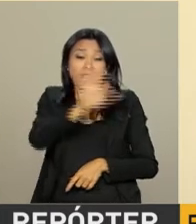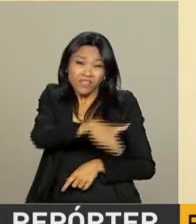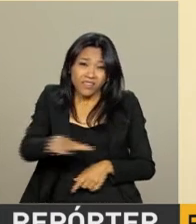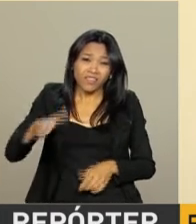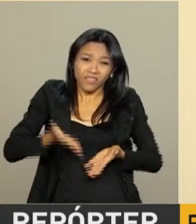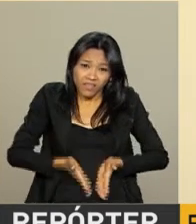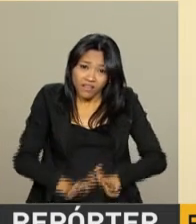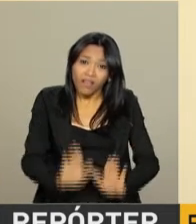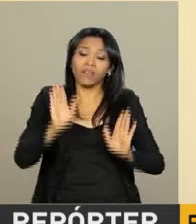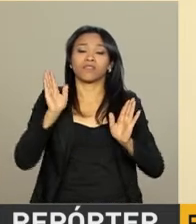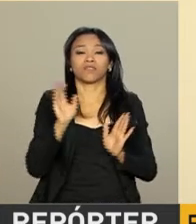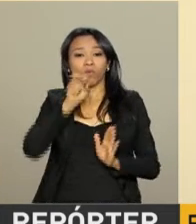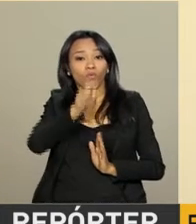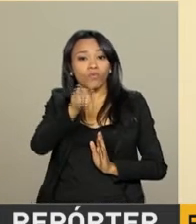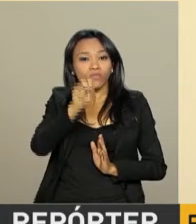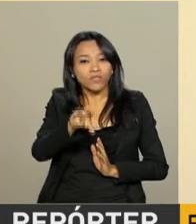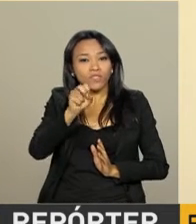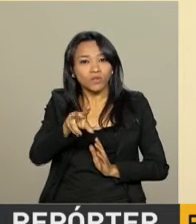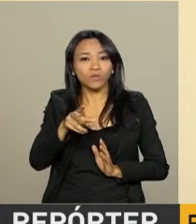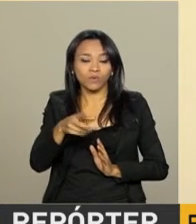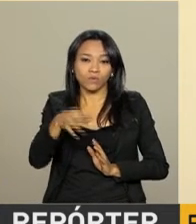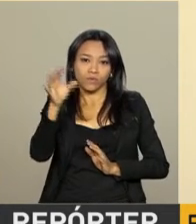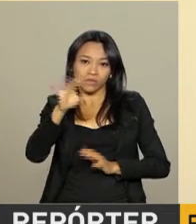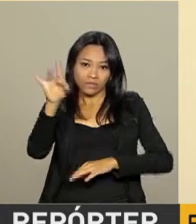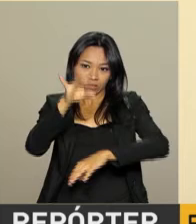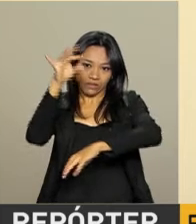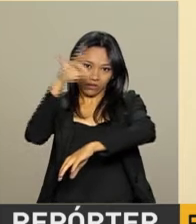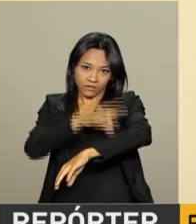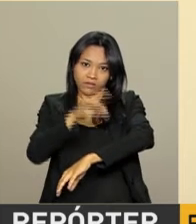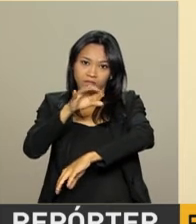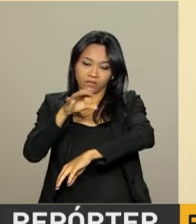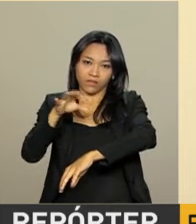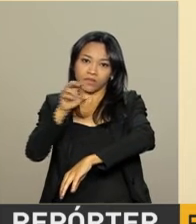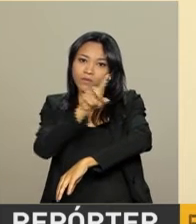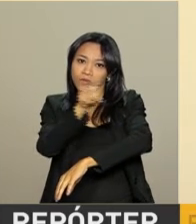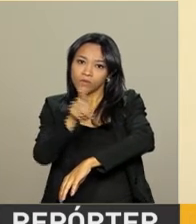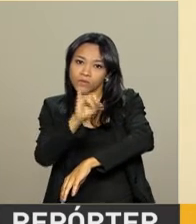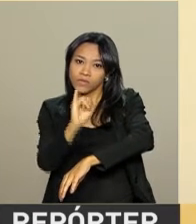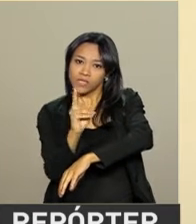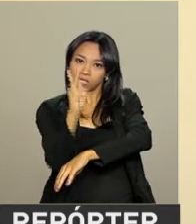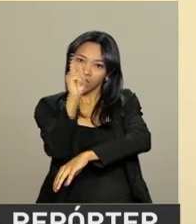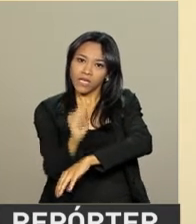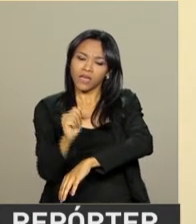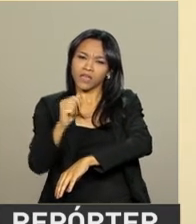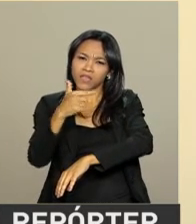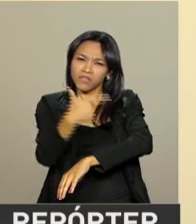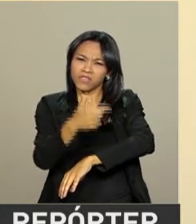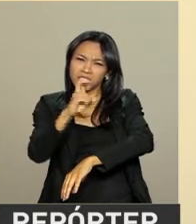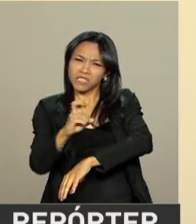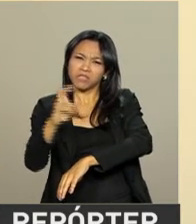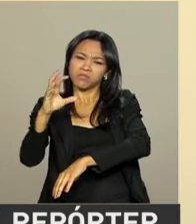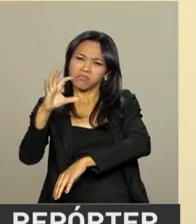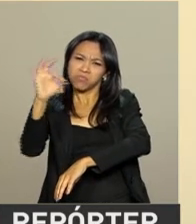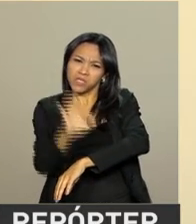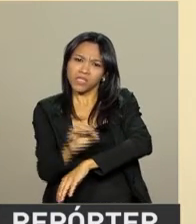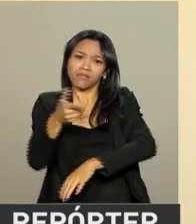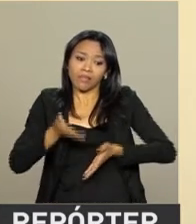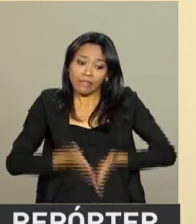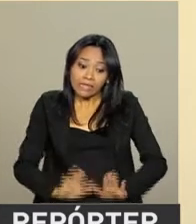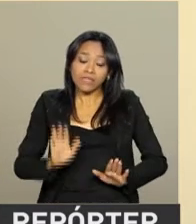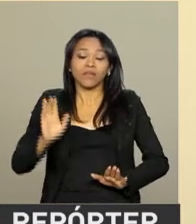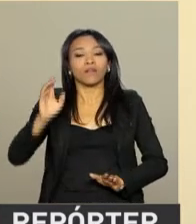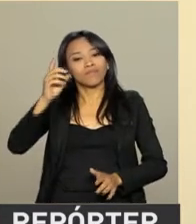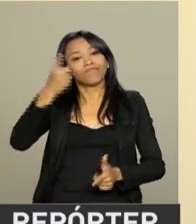vírus, do Zika vírus, a gente pode dizer que 20% a 25% ao nascimento apresentam